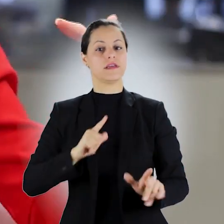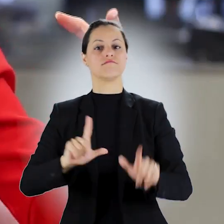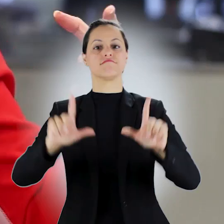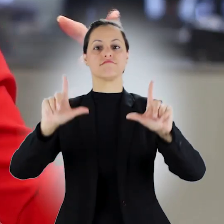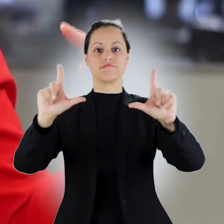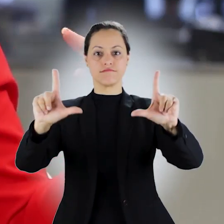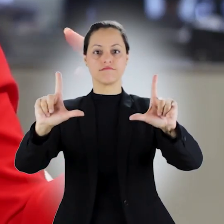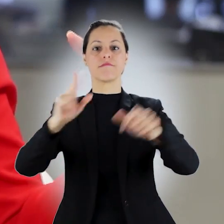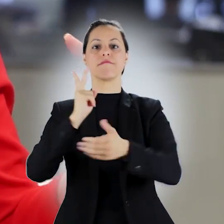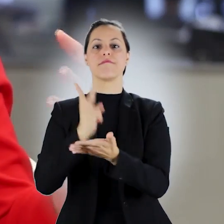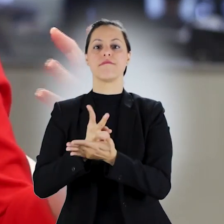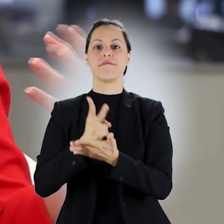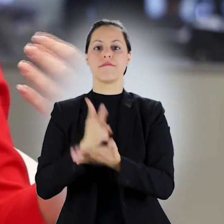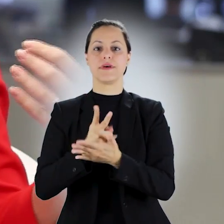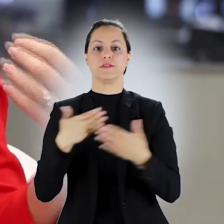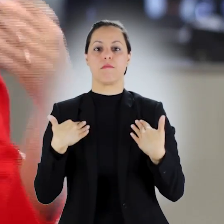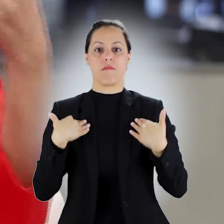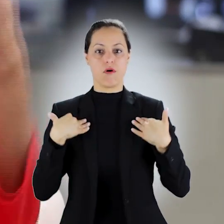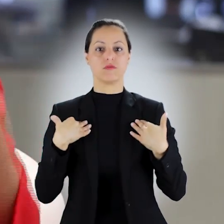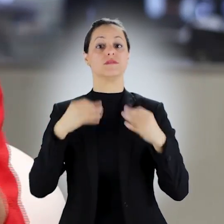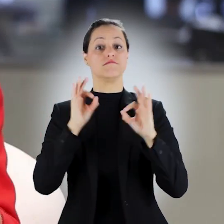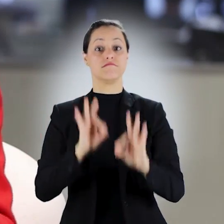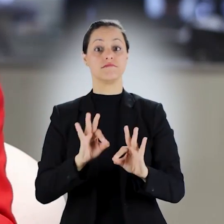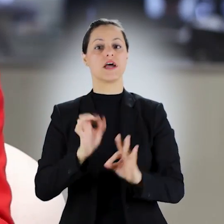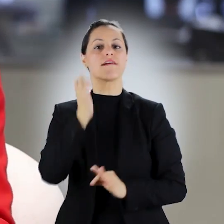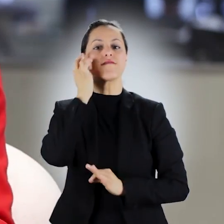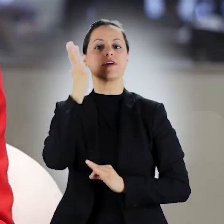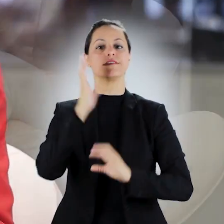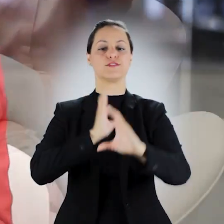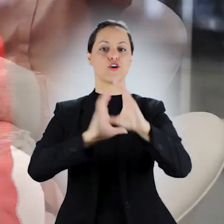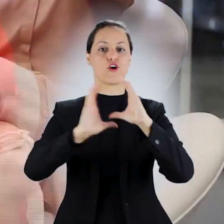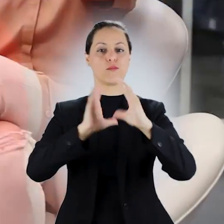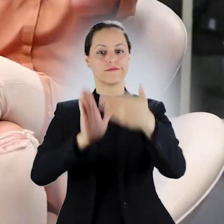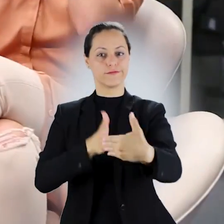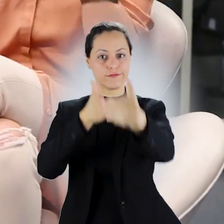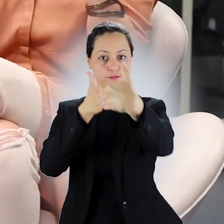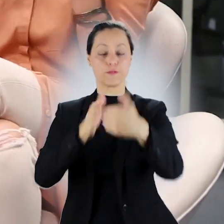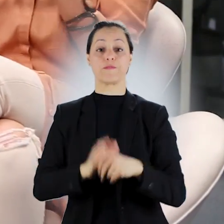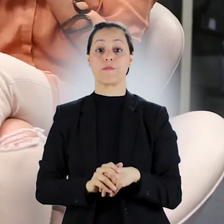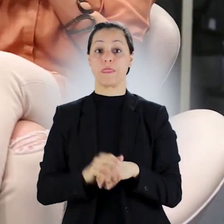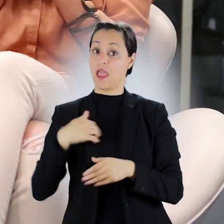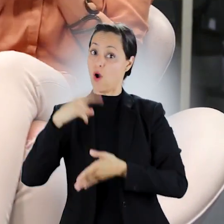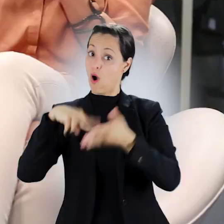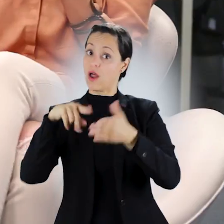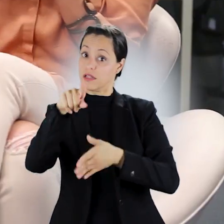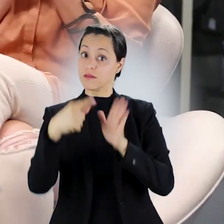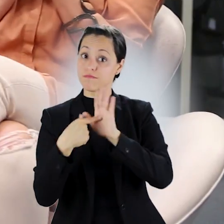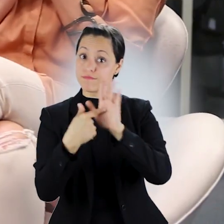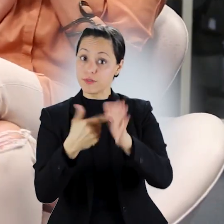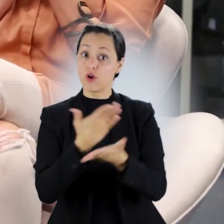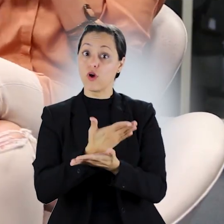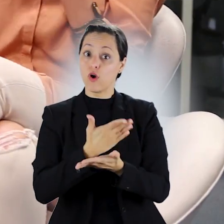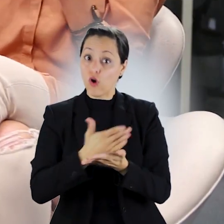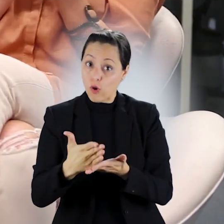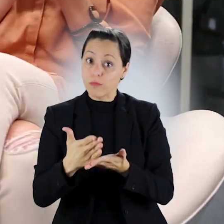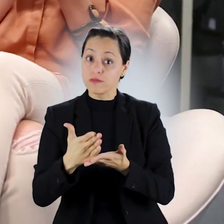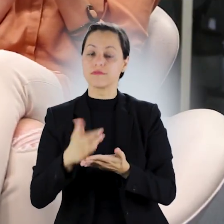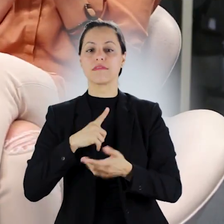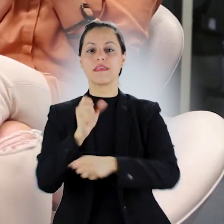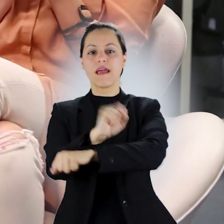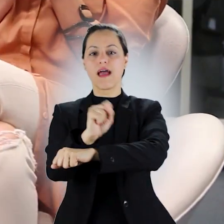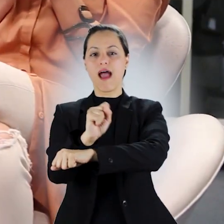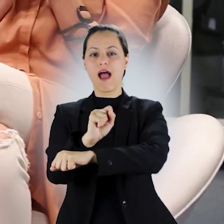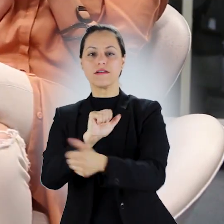a edição. Postura. E também vai facilitar a tua comunicação. Que eu li que desde que você começou a apresentar o programa Autosport em